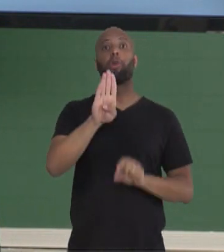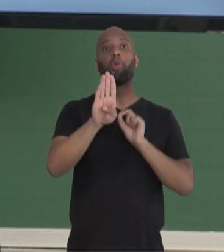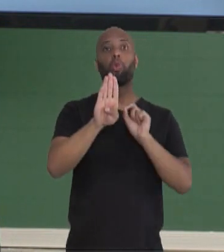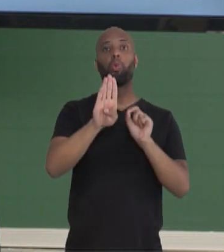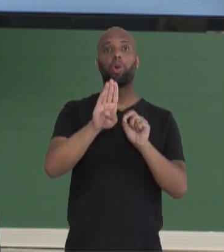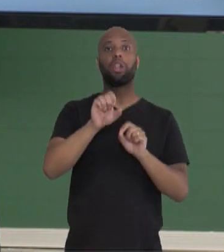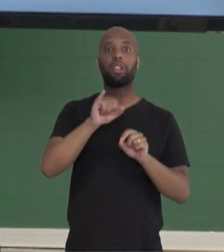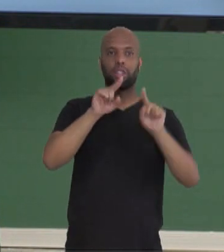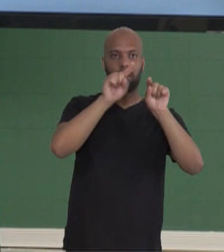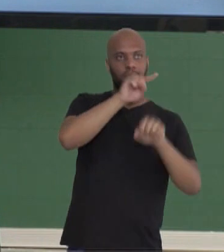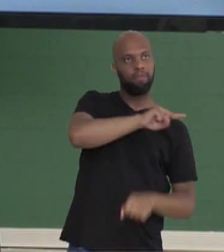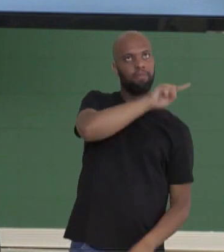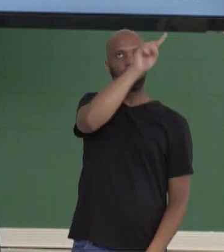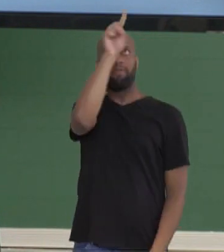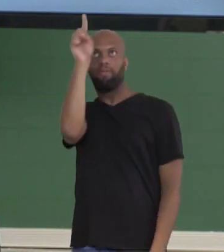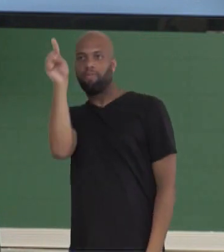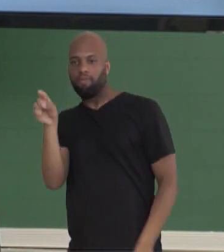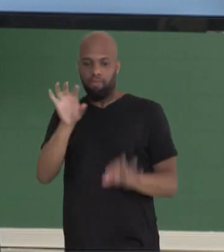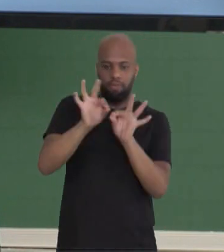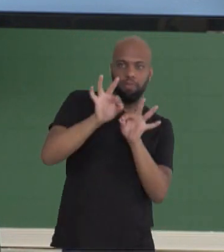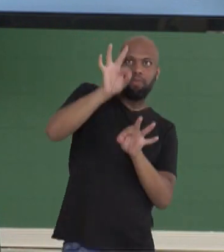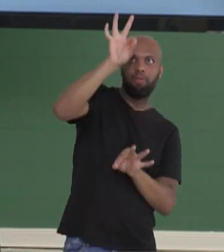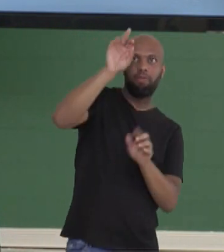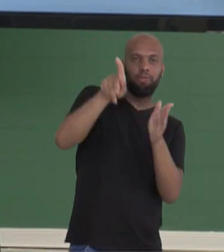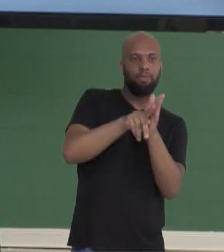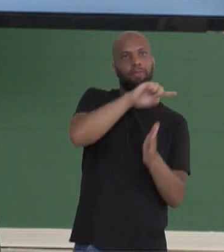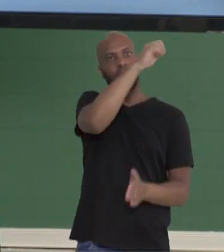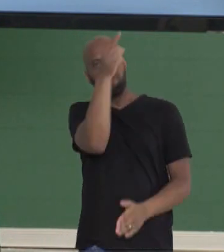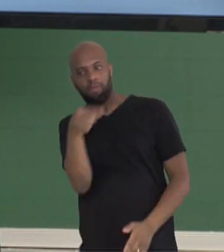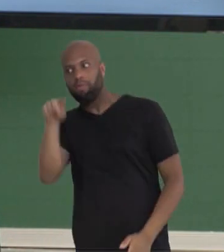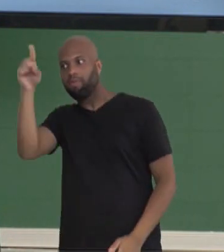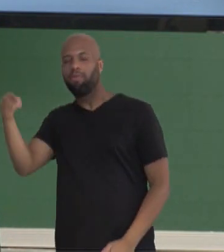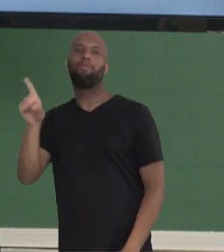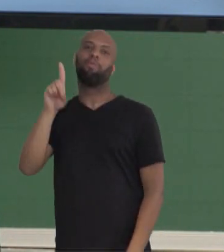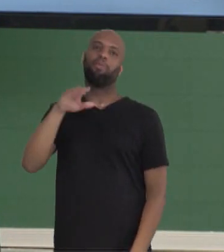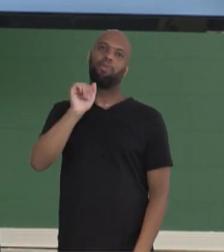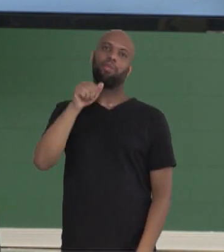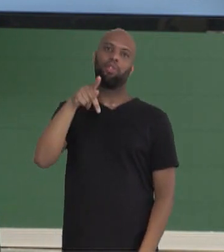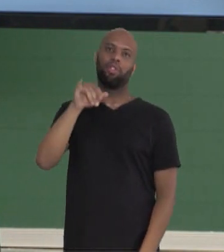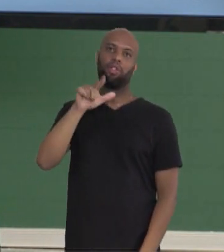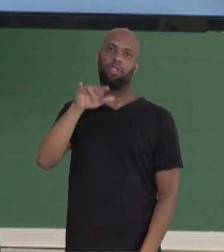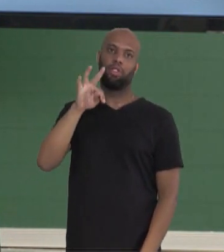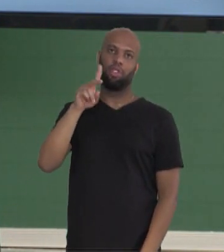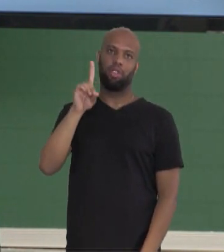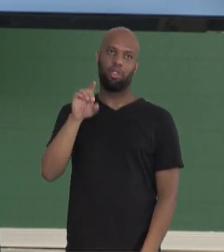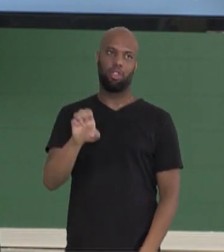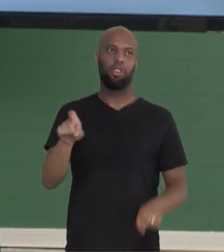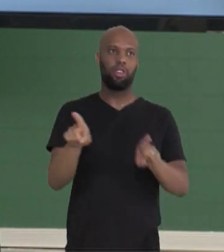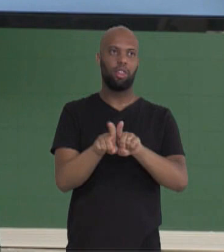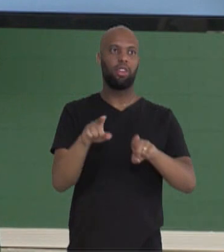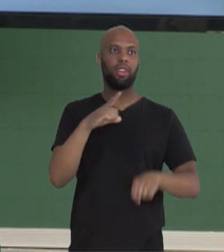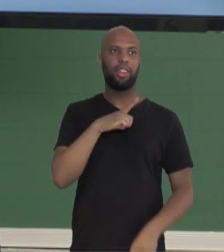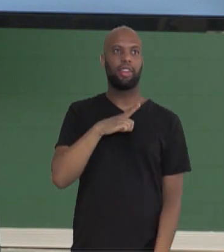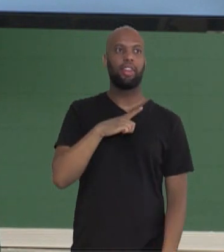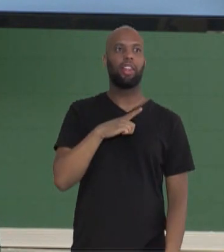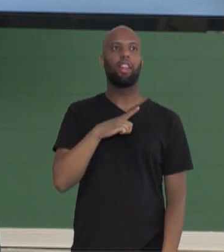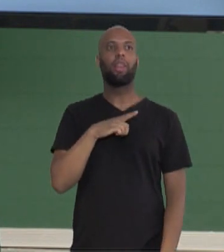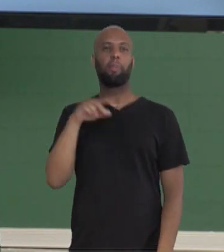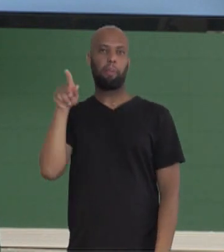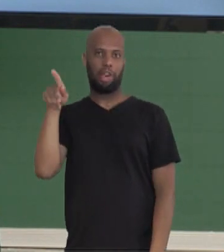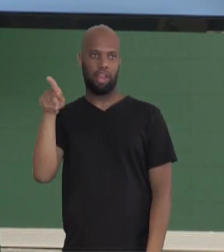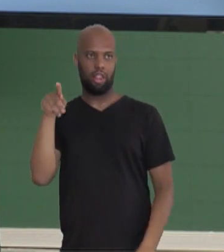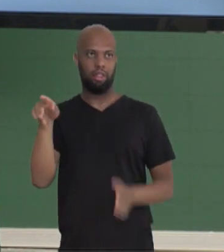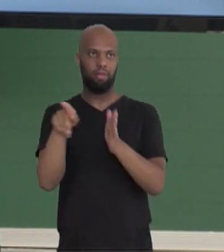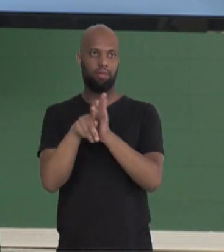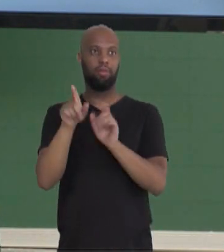define a amplitude de quem mesmo? Da nossa onda. E aqui a gente vai ter o M que define o período, tá? E o N